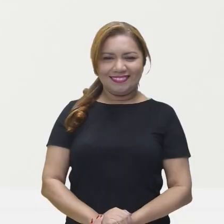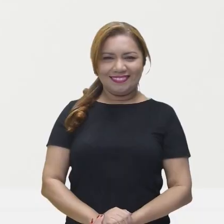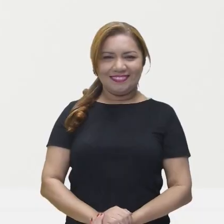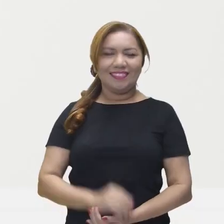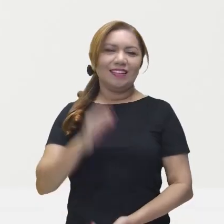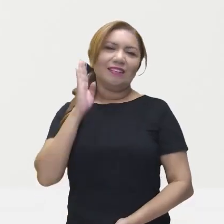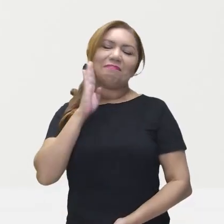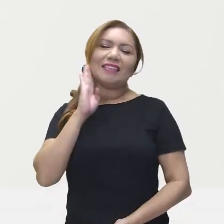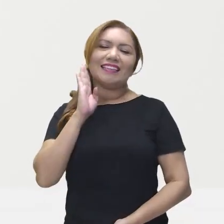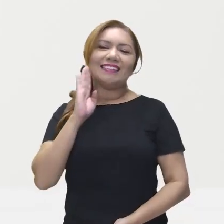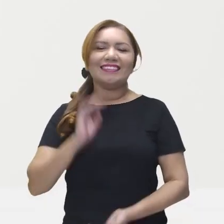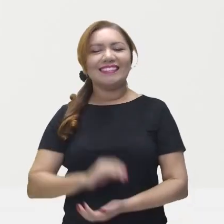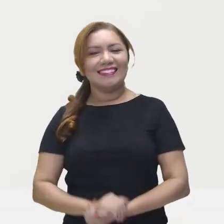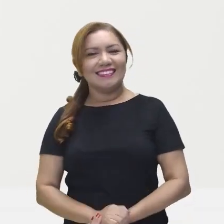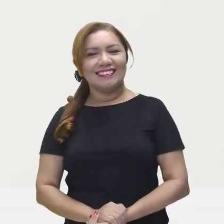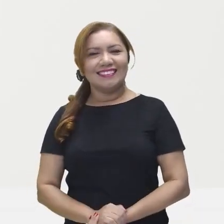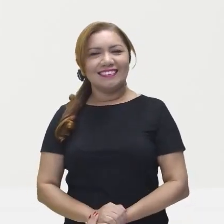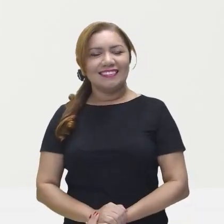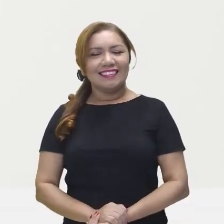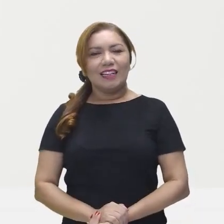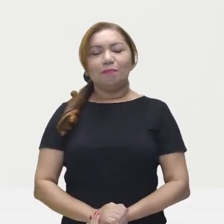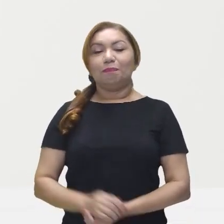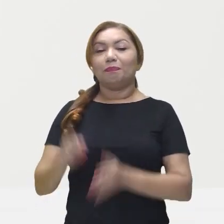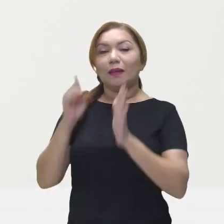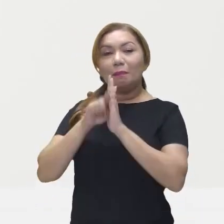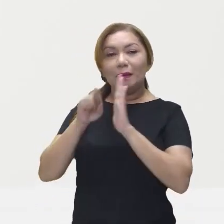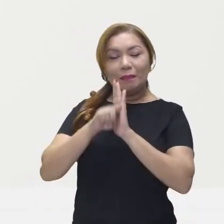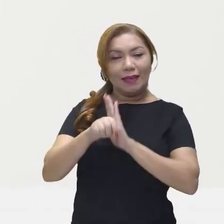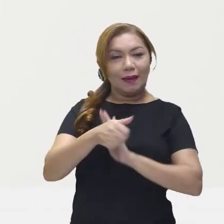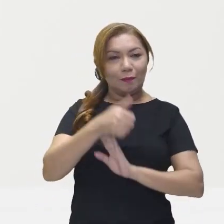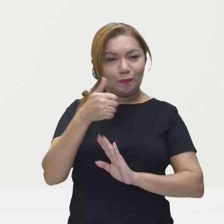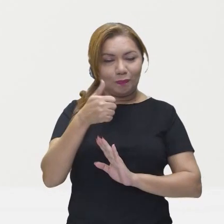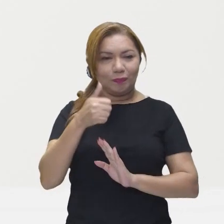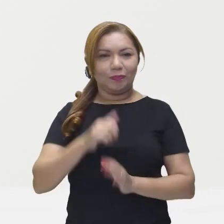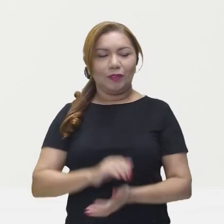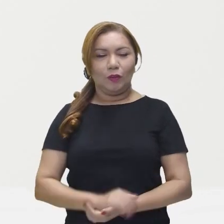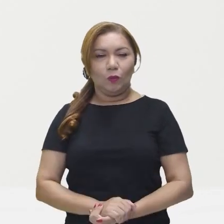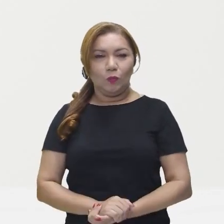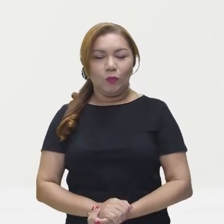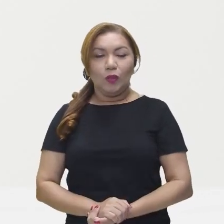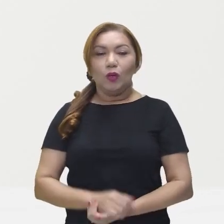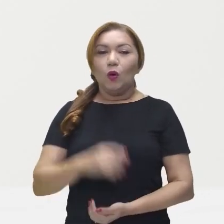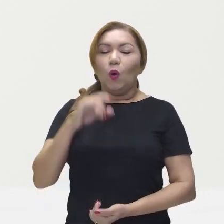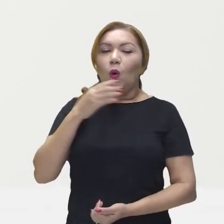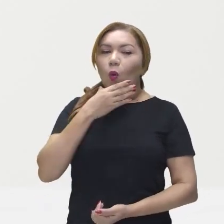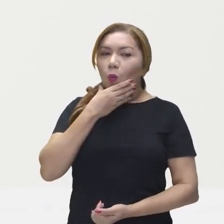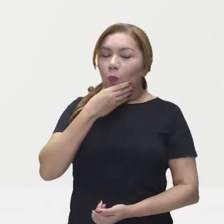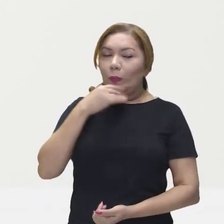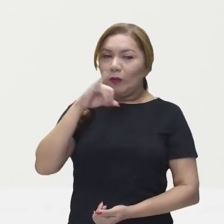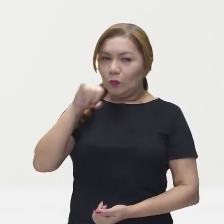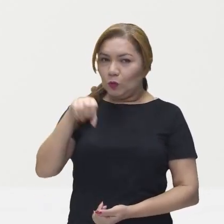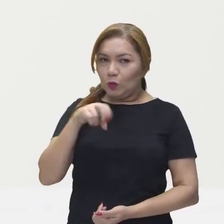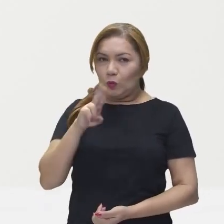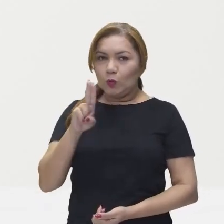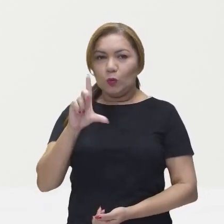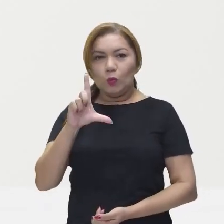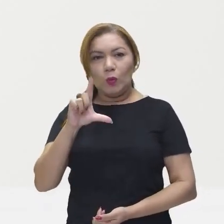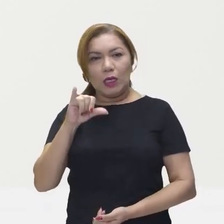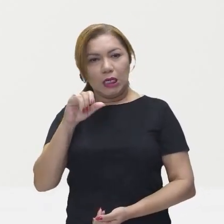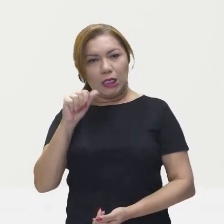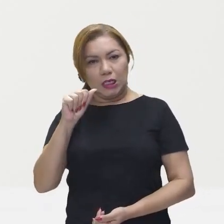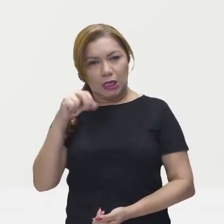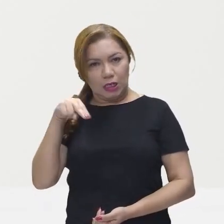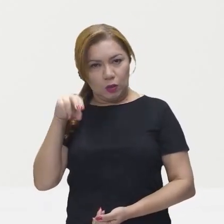Beleza, nós temos aí para você a primeira questão. Primeira questão, Juliano comprou um terreno no município de Iranduba com